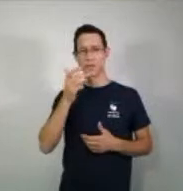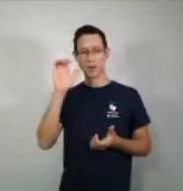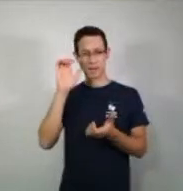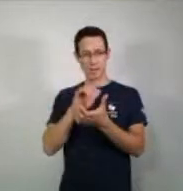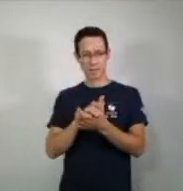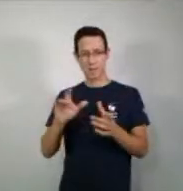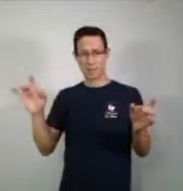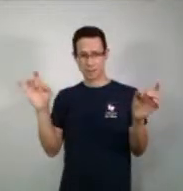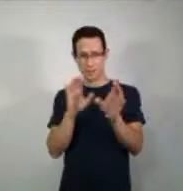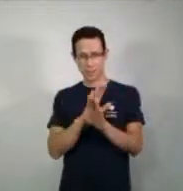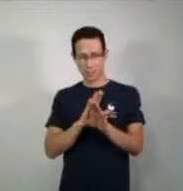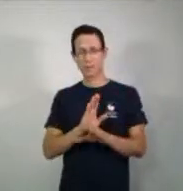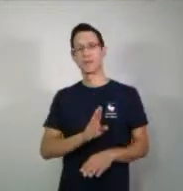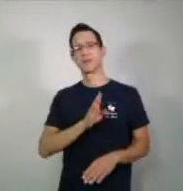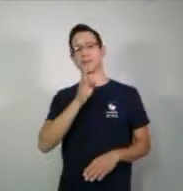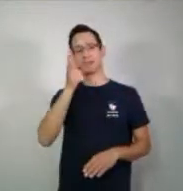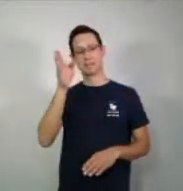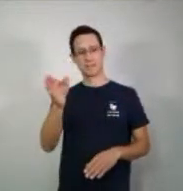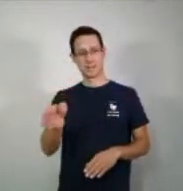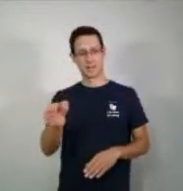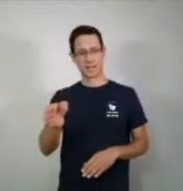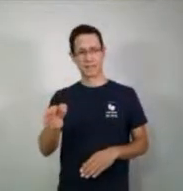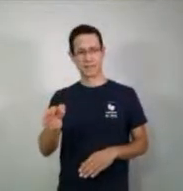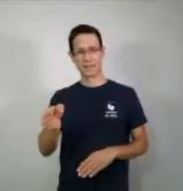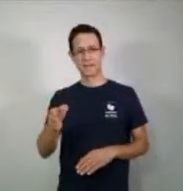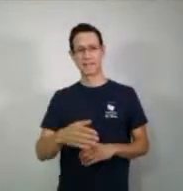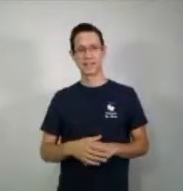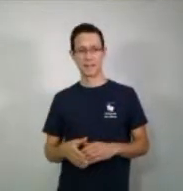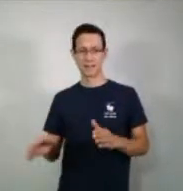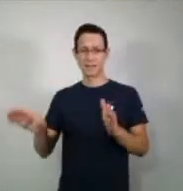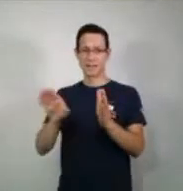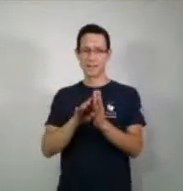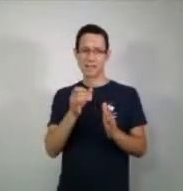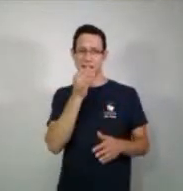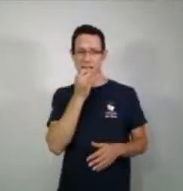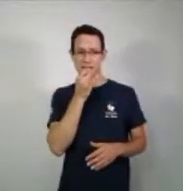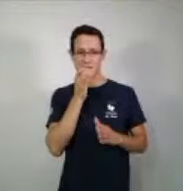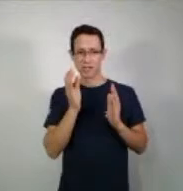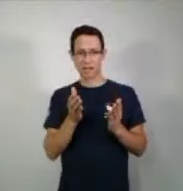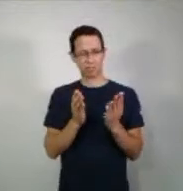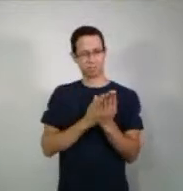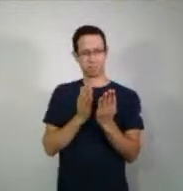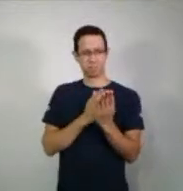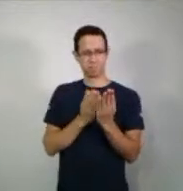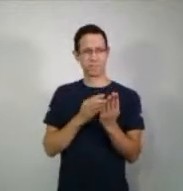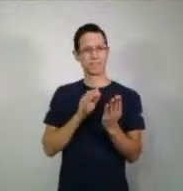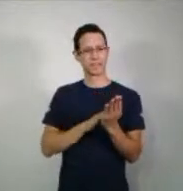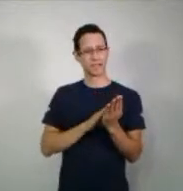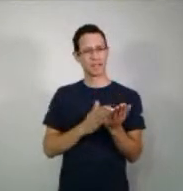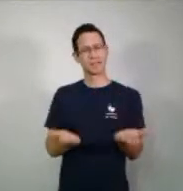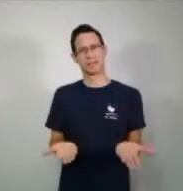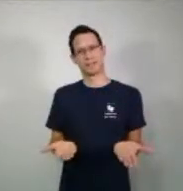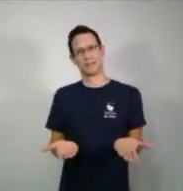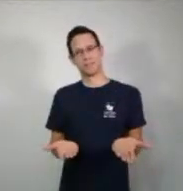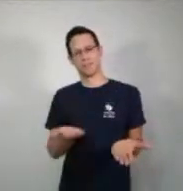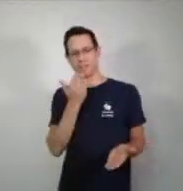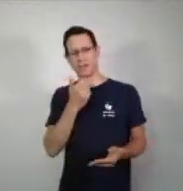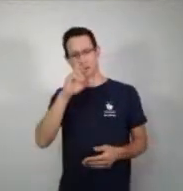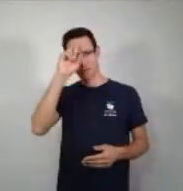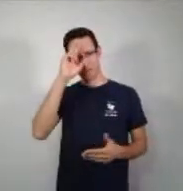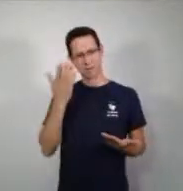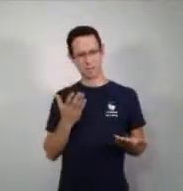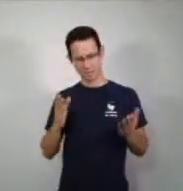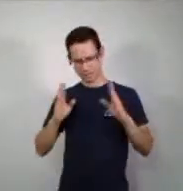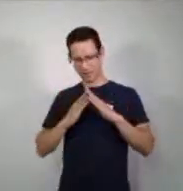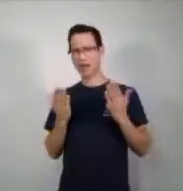chegava no ele chegava no almoço, jantar com o livrinho dele lá. Aí ela falou assim, não, eles casou, mas